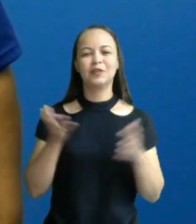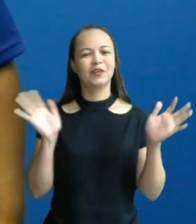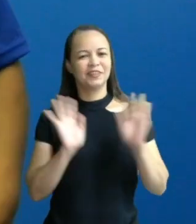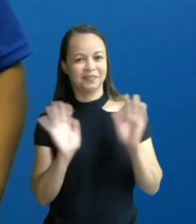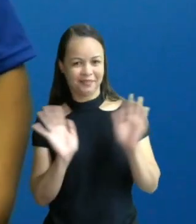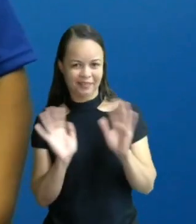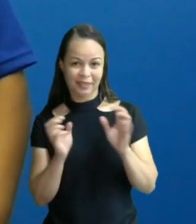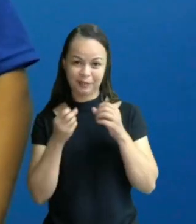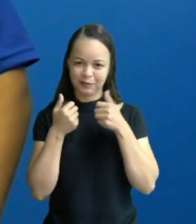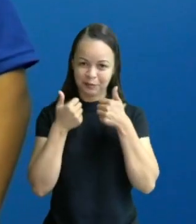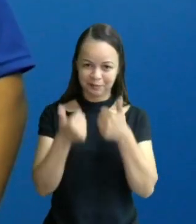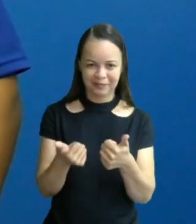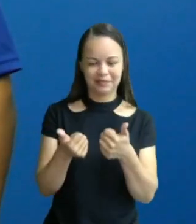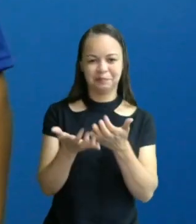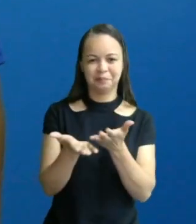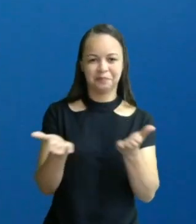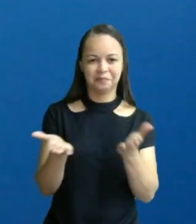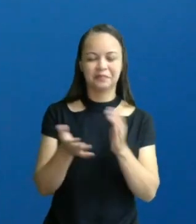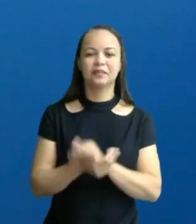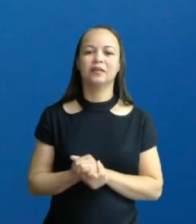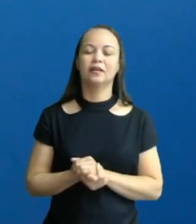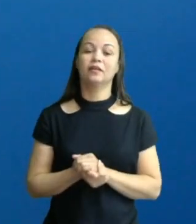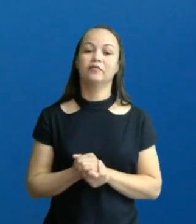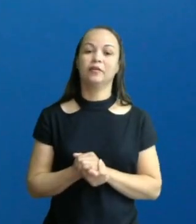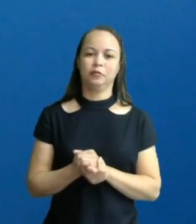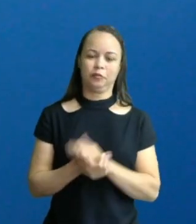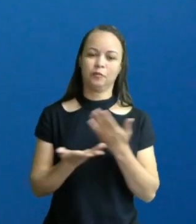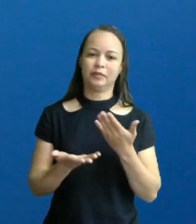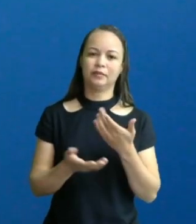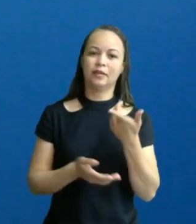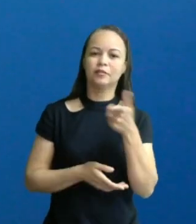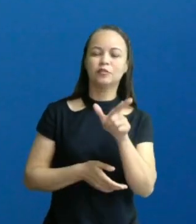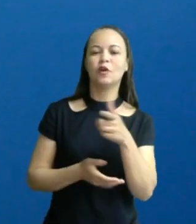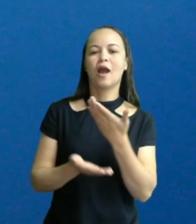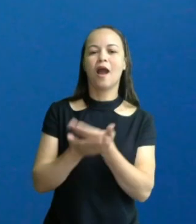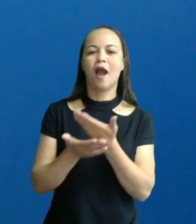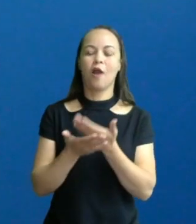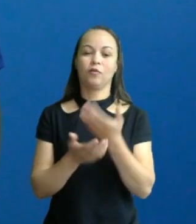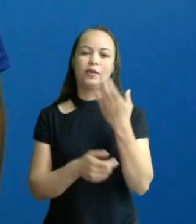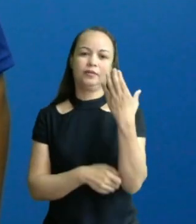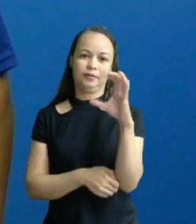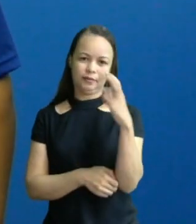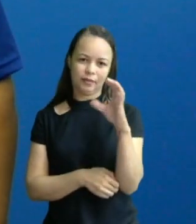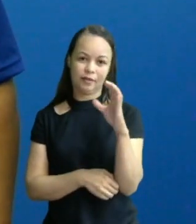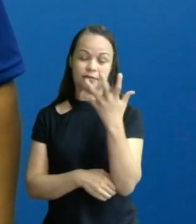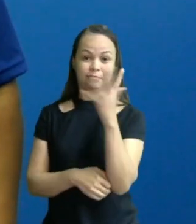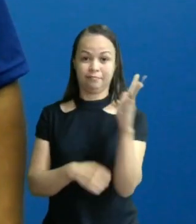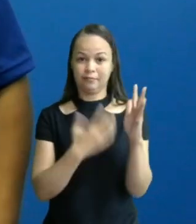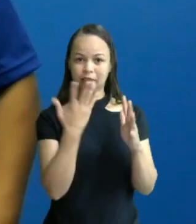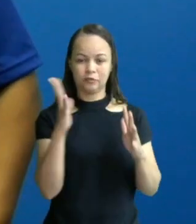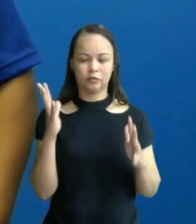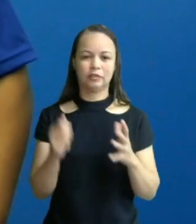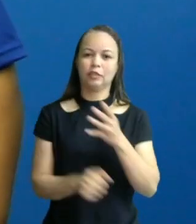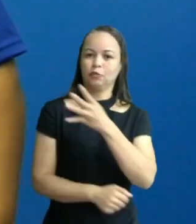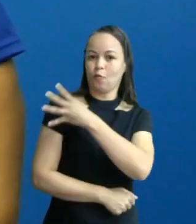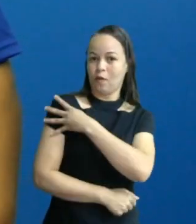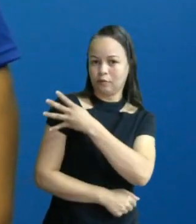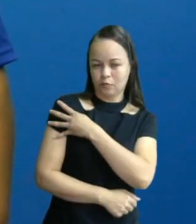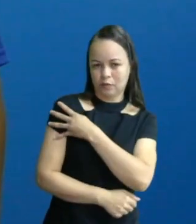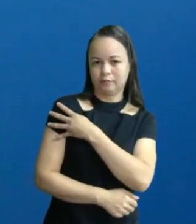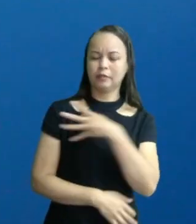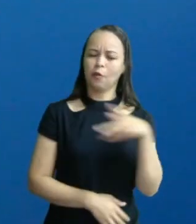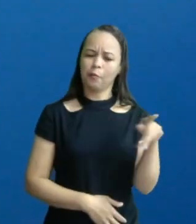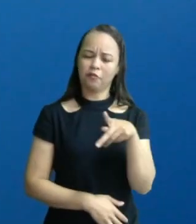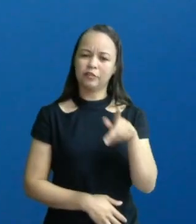Olá, gente! E aí, tudo bem? Vamos para mais uma aula de Ciências da Natureza do 4º ano. Eu sou